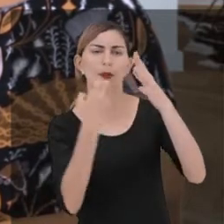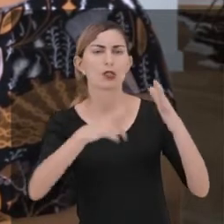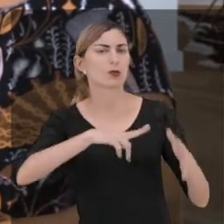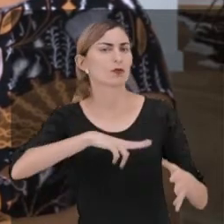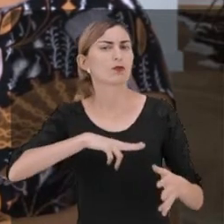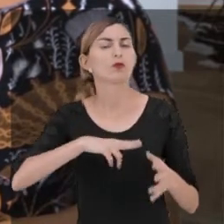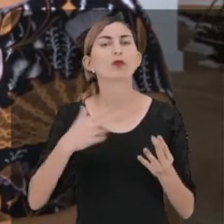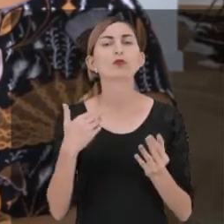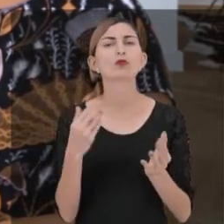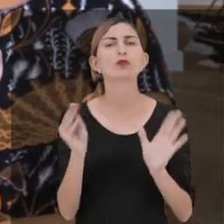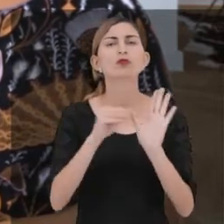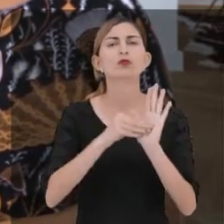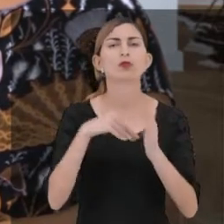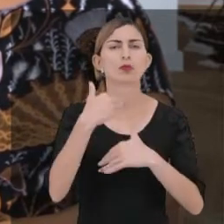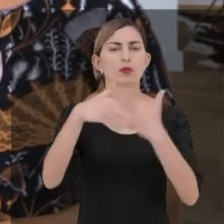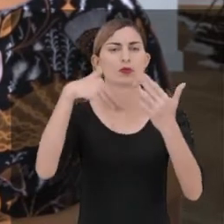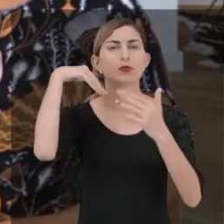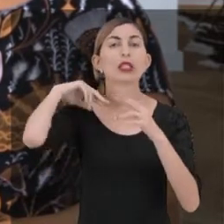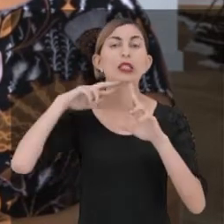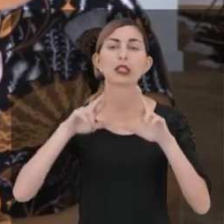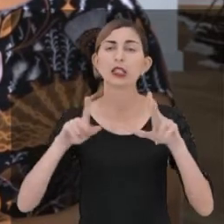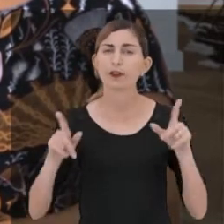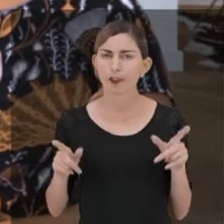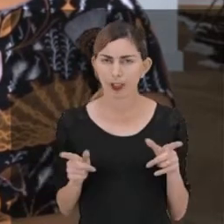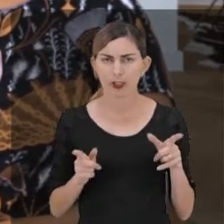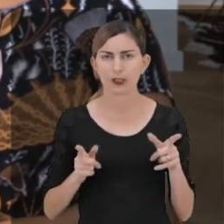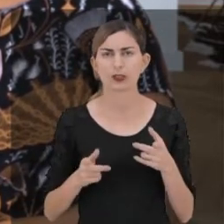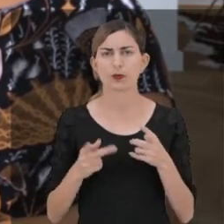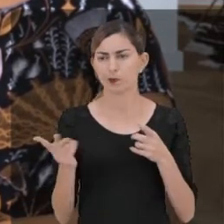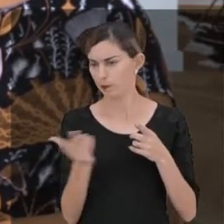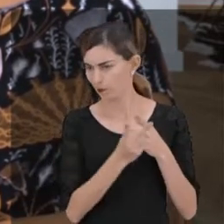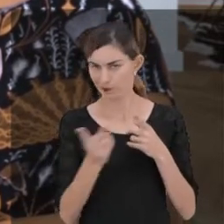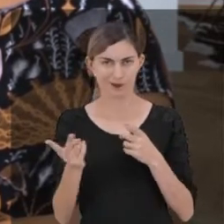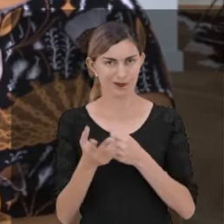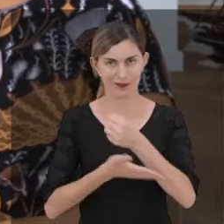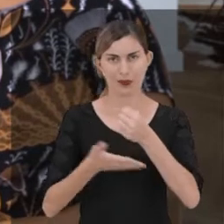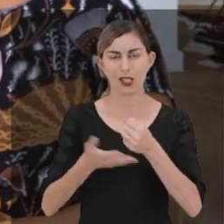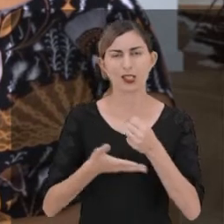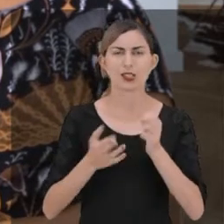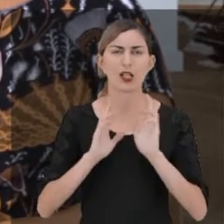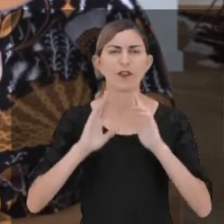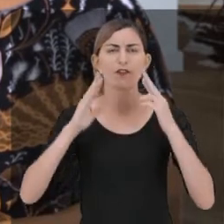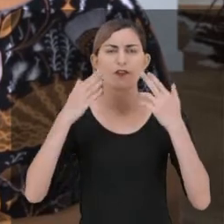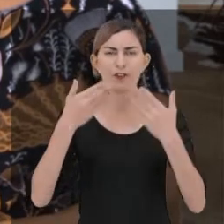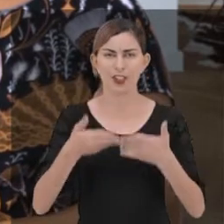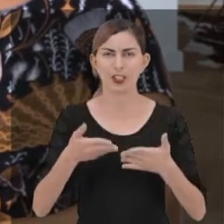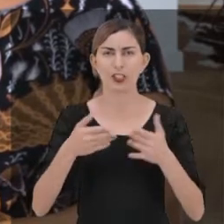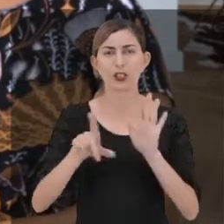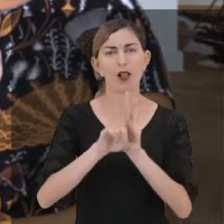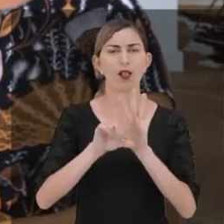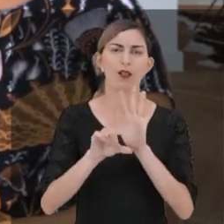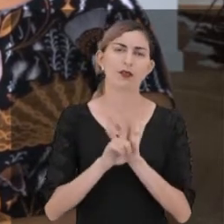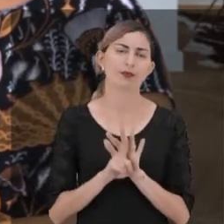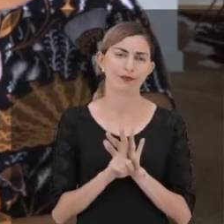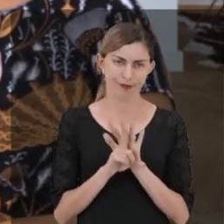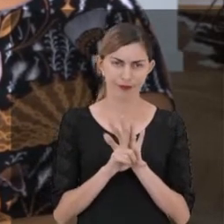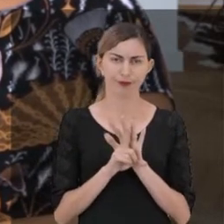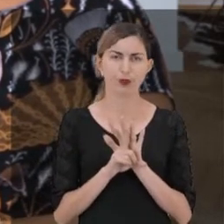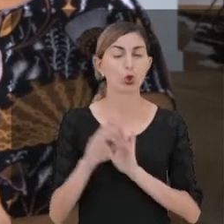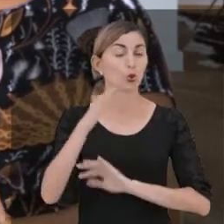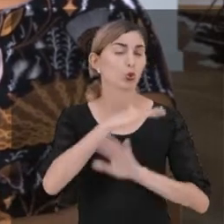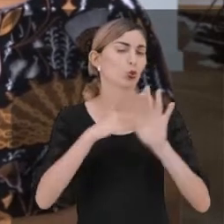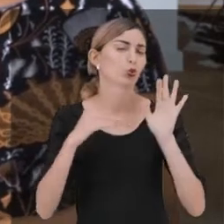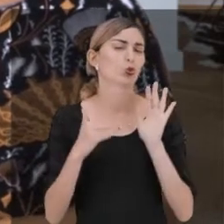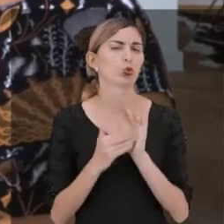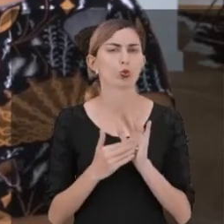a implantação desse processo? A diferença básica, ela está referenciada à legislação.